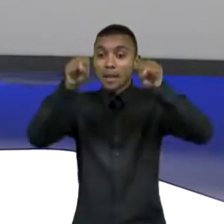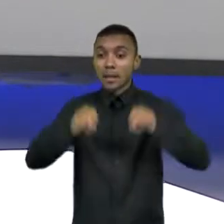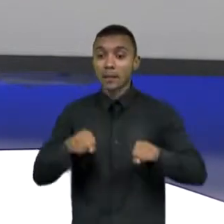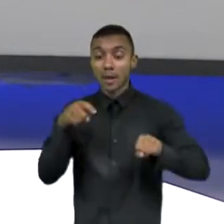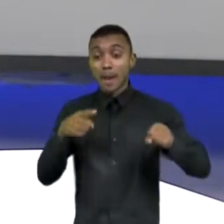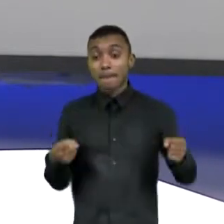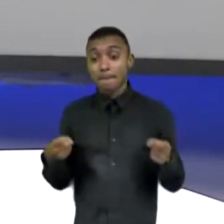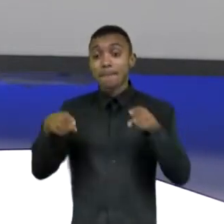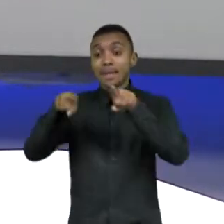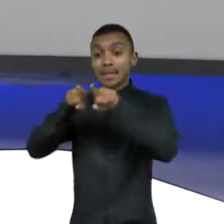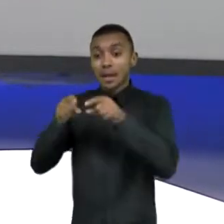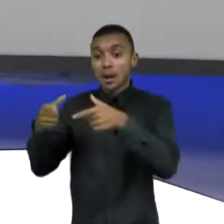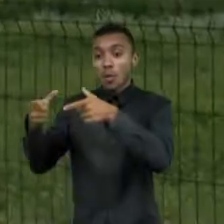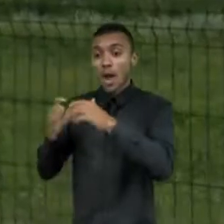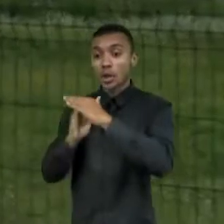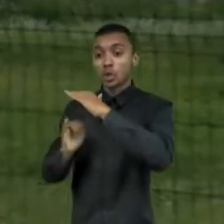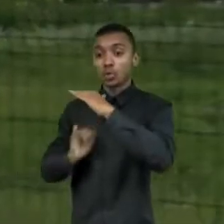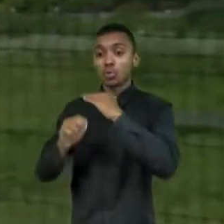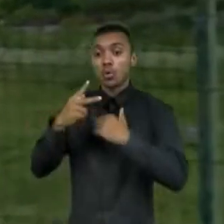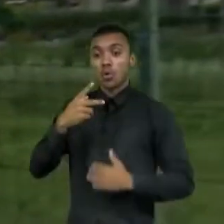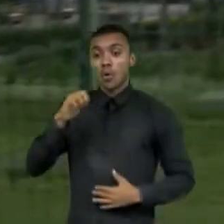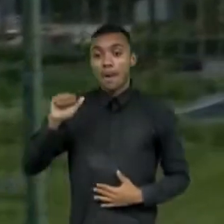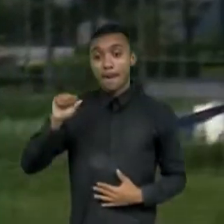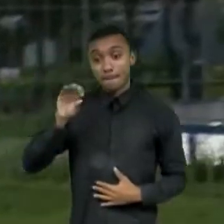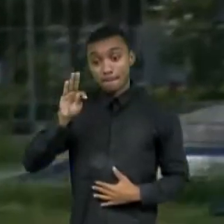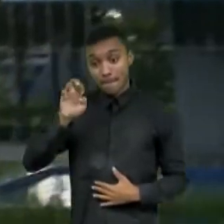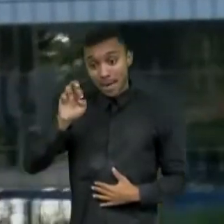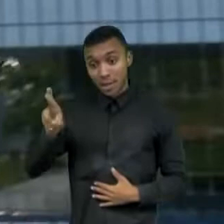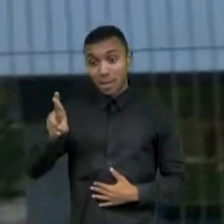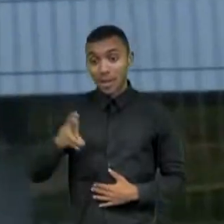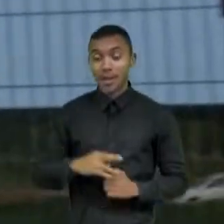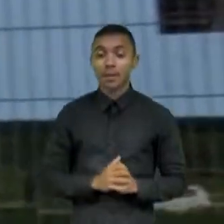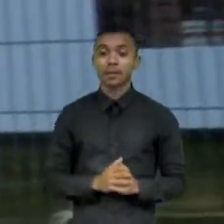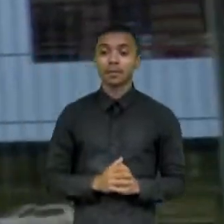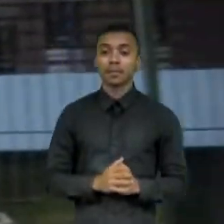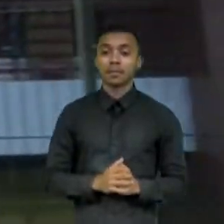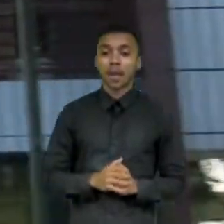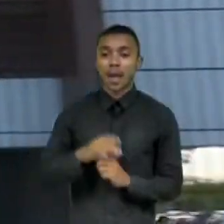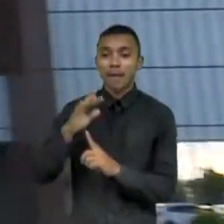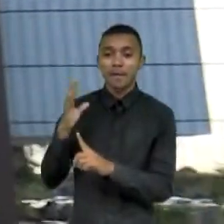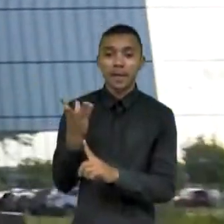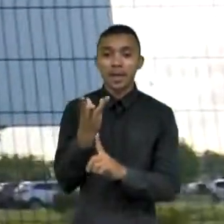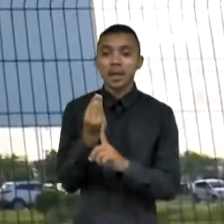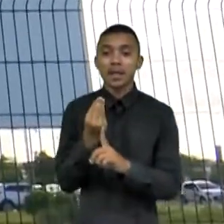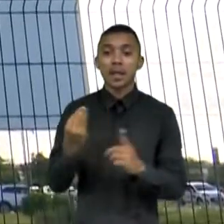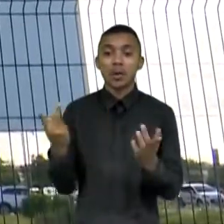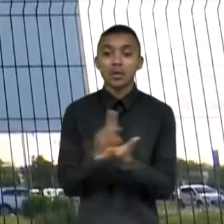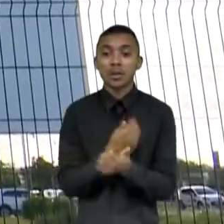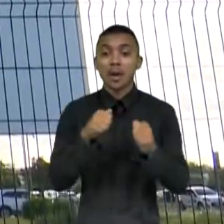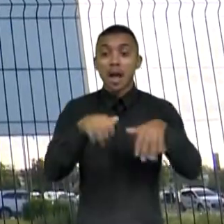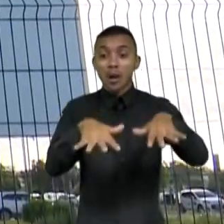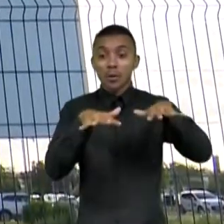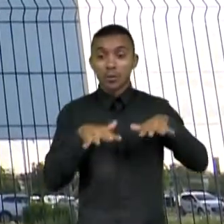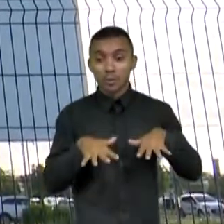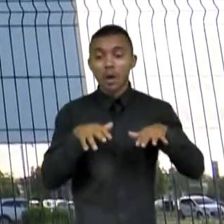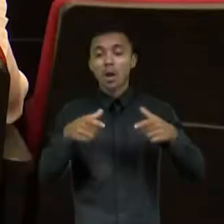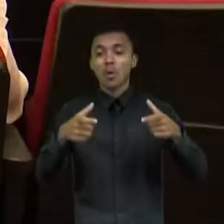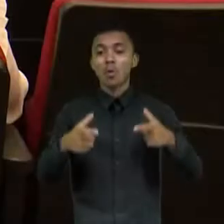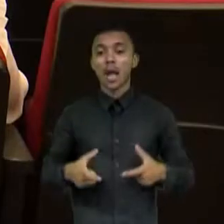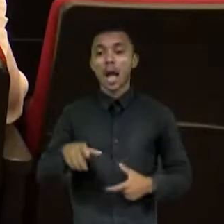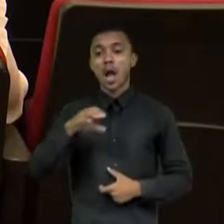com o Instituto Pasteur. A instalação da plataforma foi anunciada durante evento realizado no auditório da Fundação Oswaldo